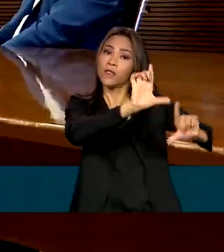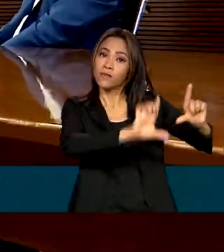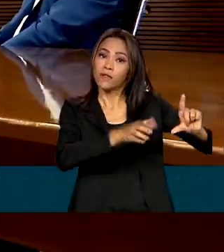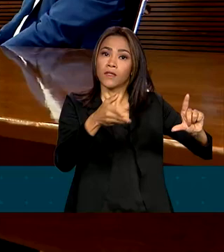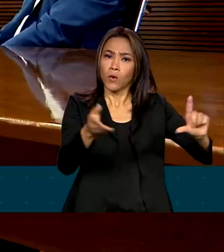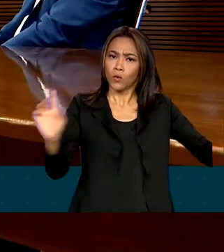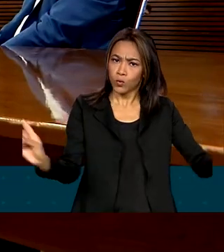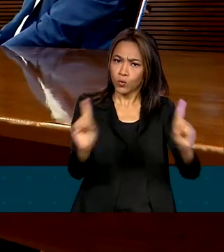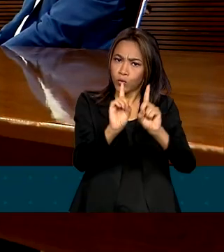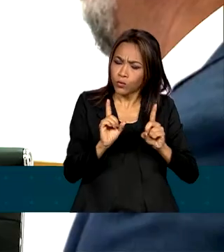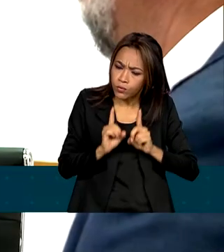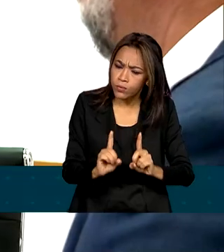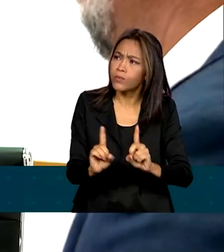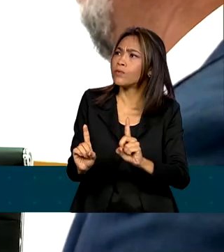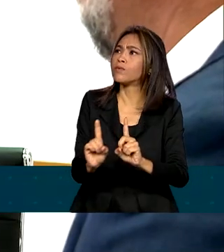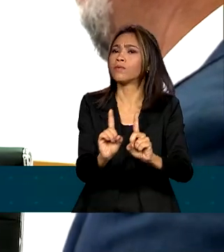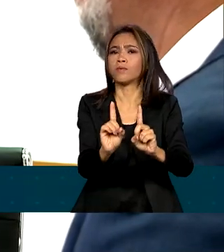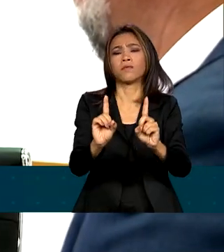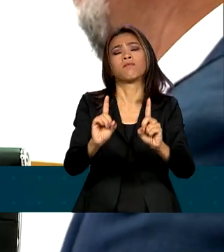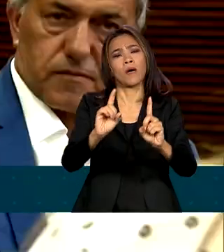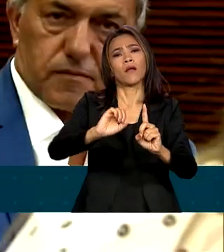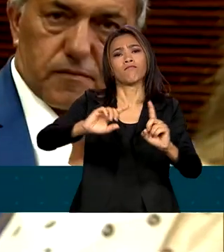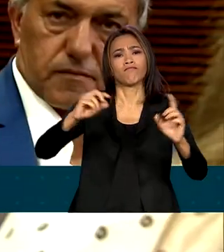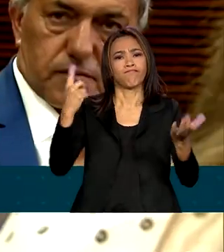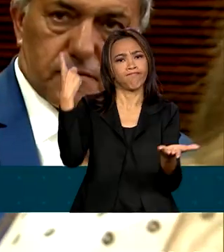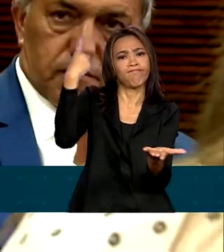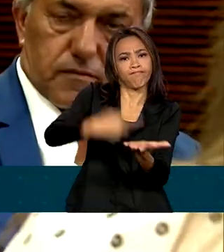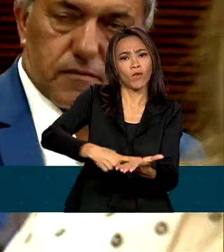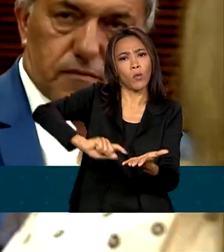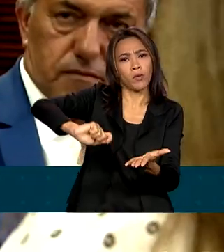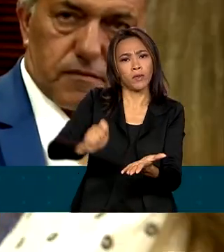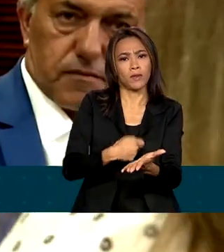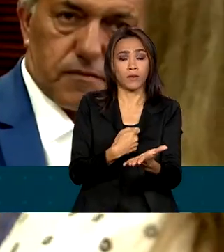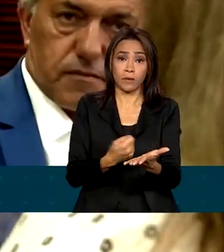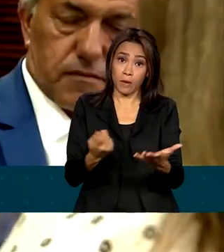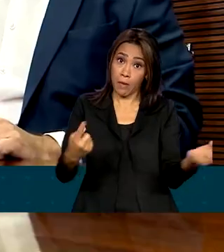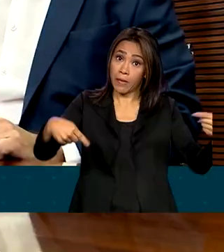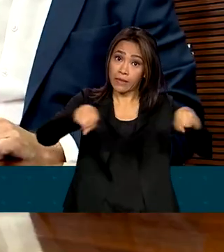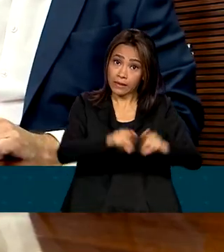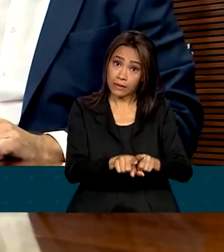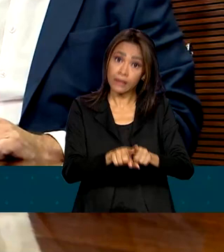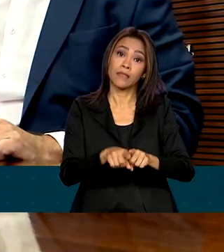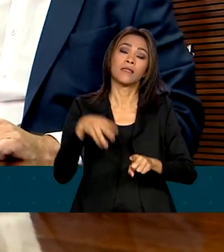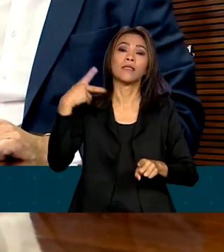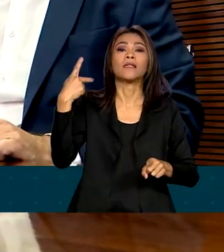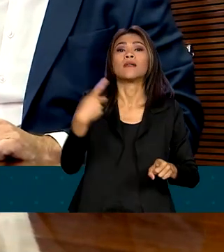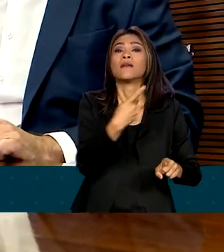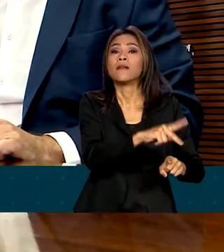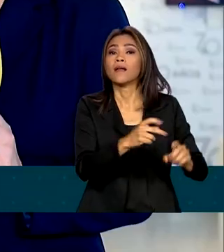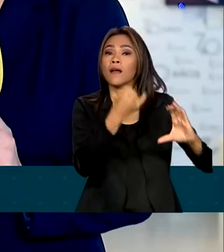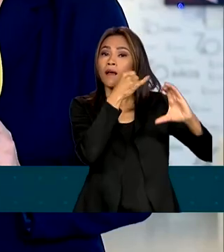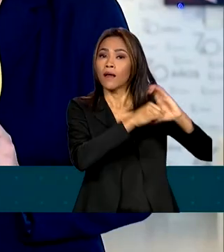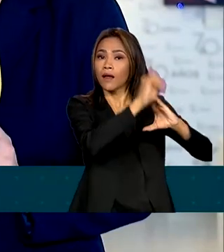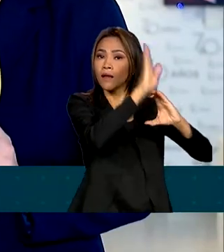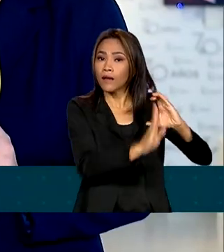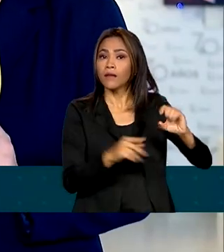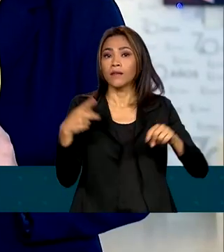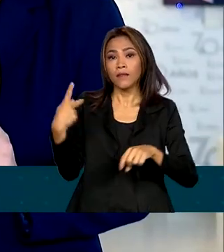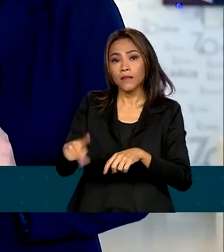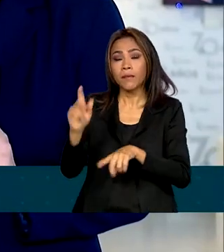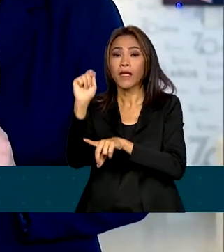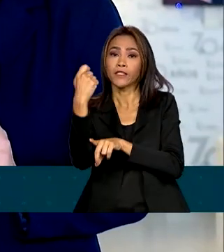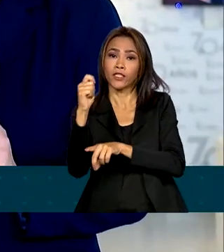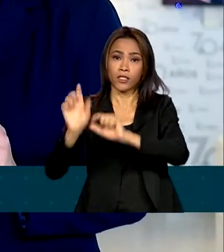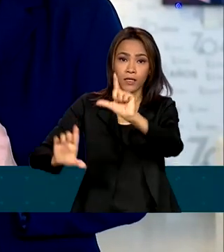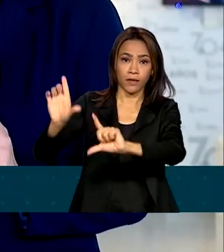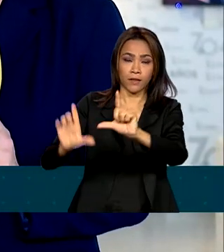e se reuniram para afinar um convênio, uma parceria entre a EBC e o canal público argentino. A TV Pública